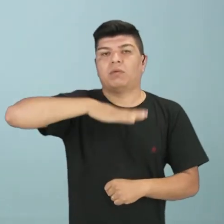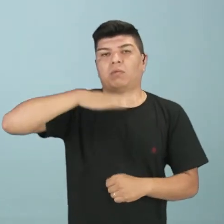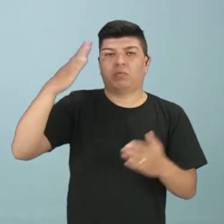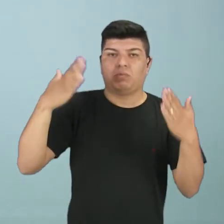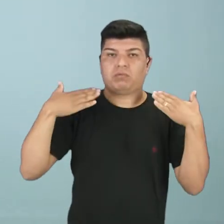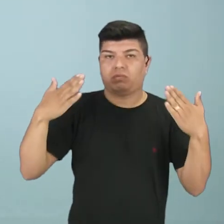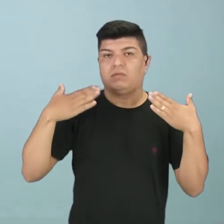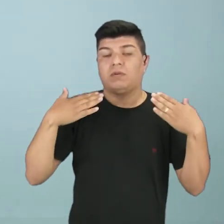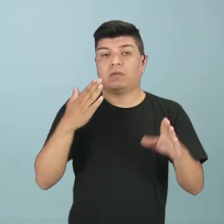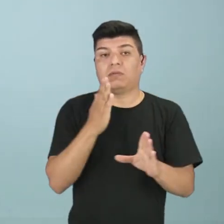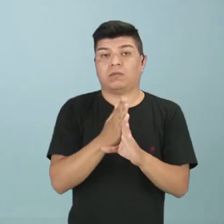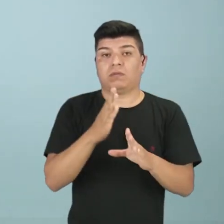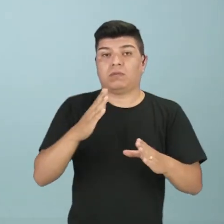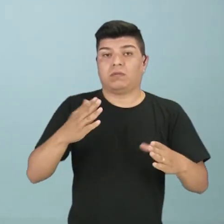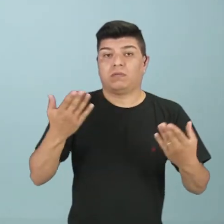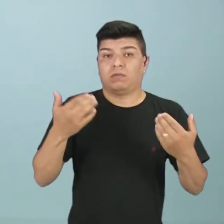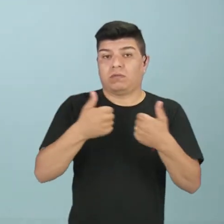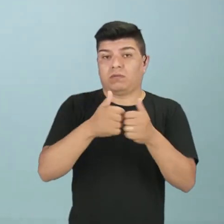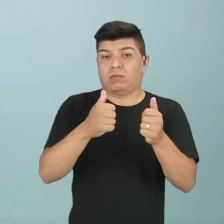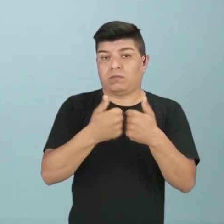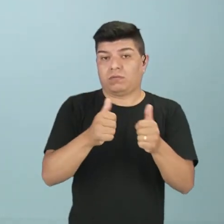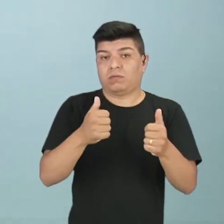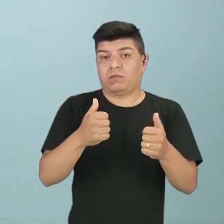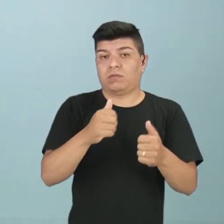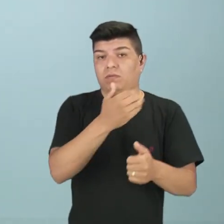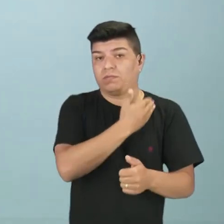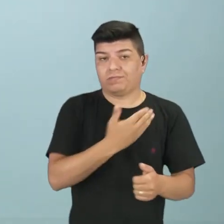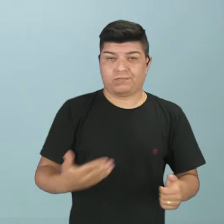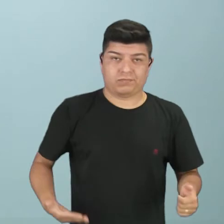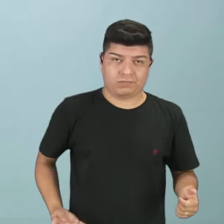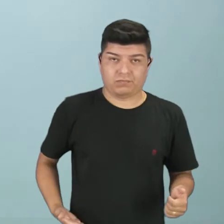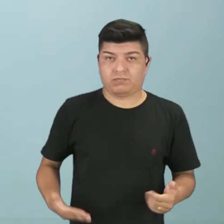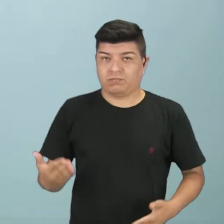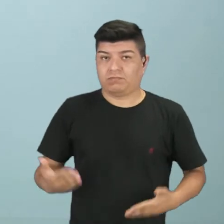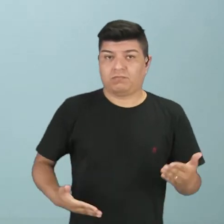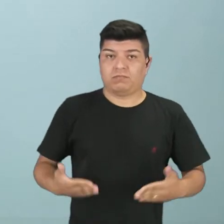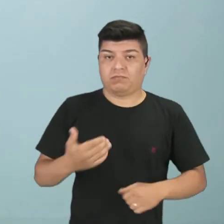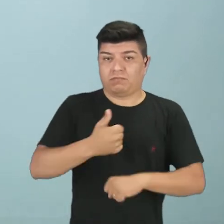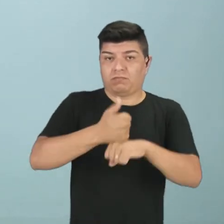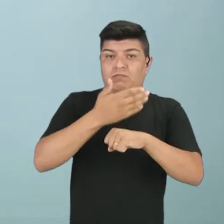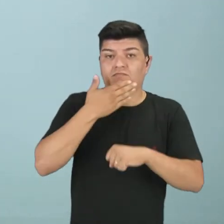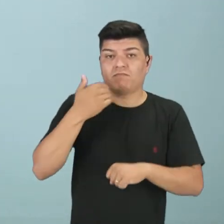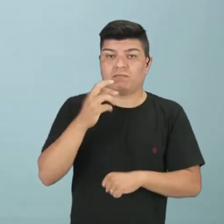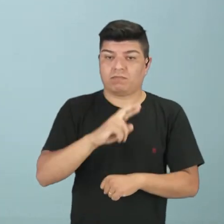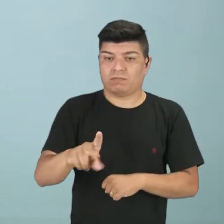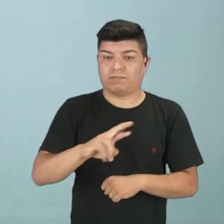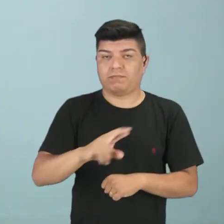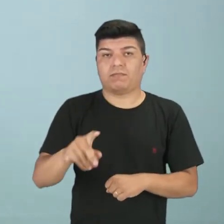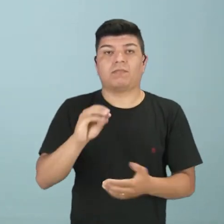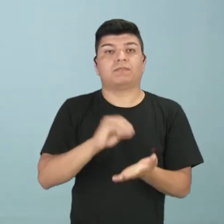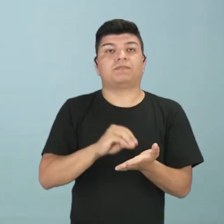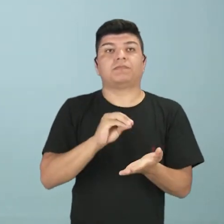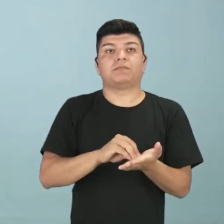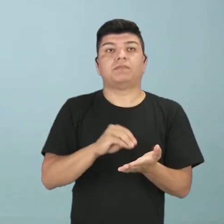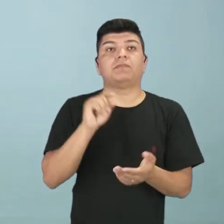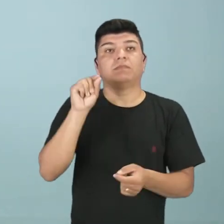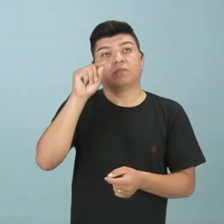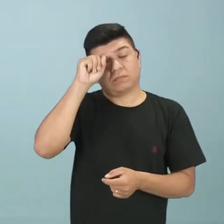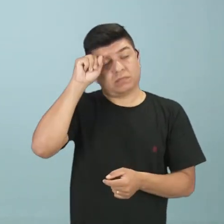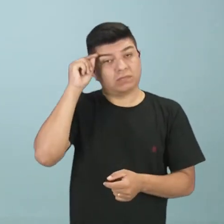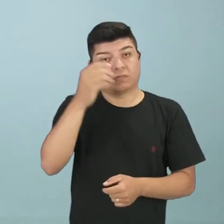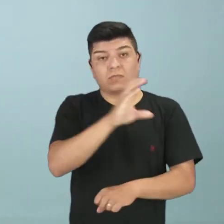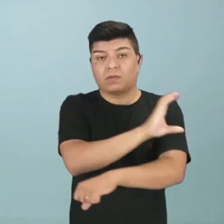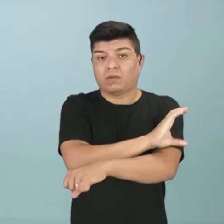calor, porque os transportes não são suficientes ou os seus serviços não são de qualidade. E também a falta de